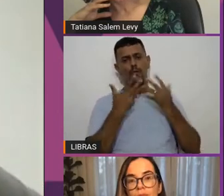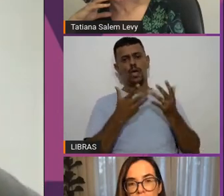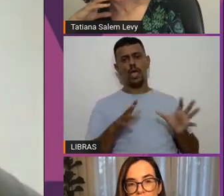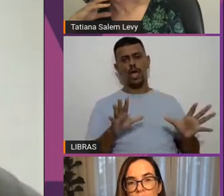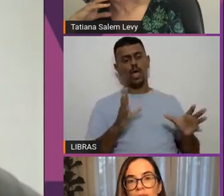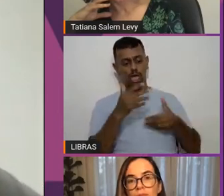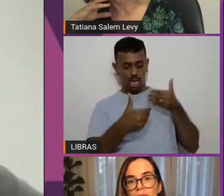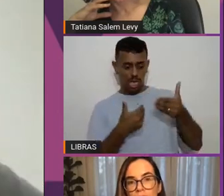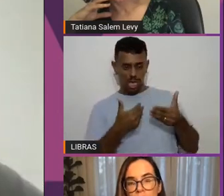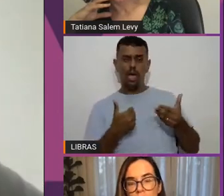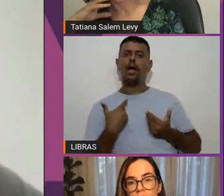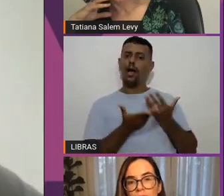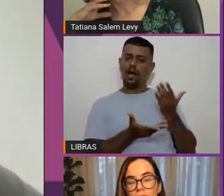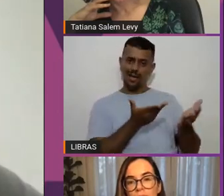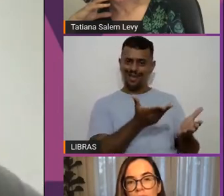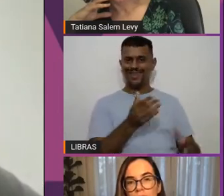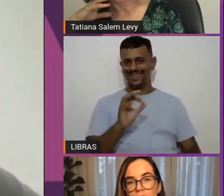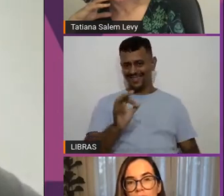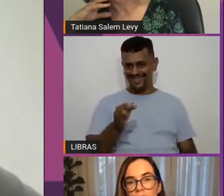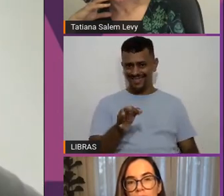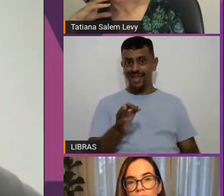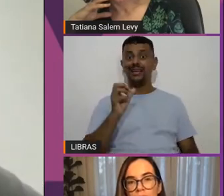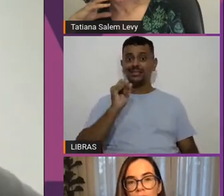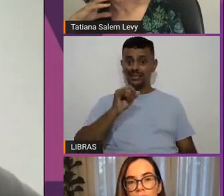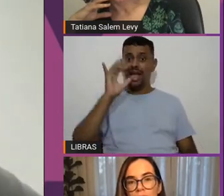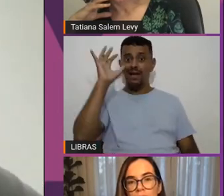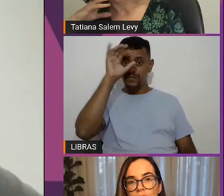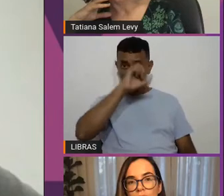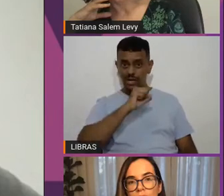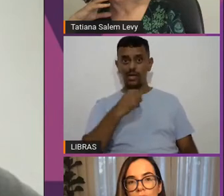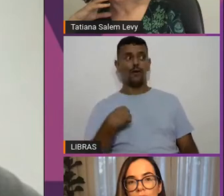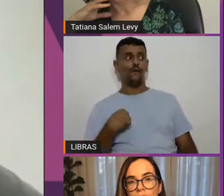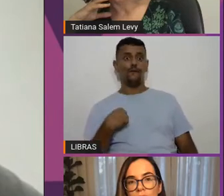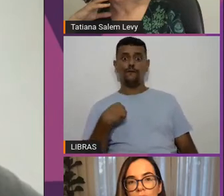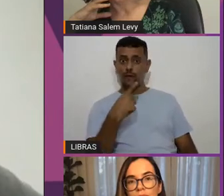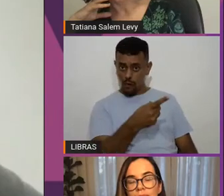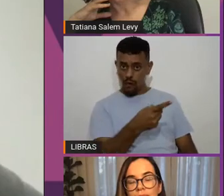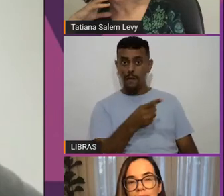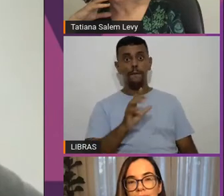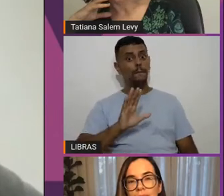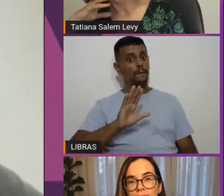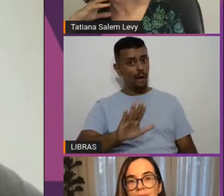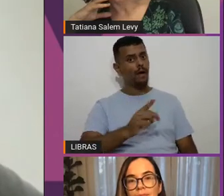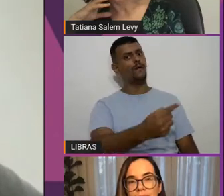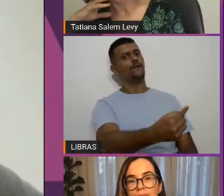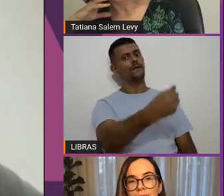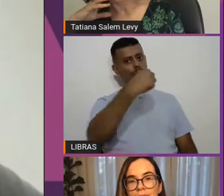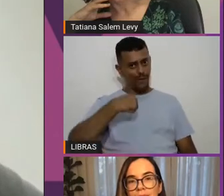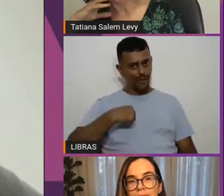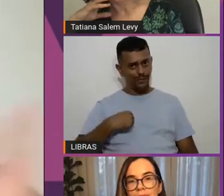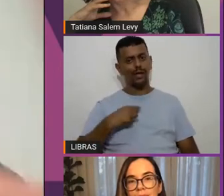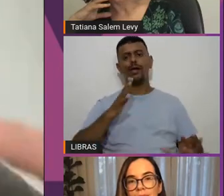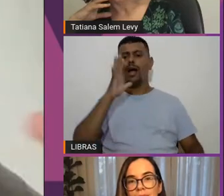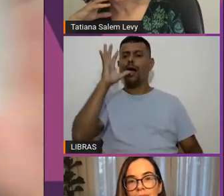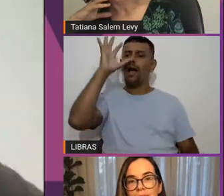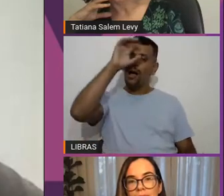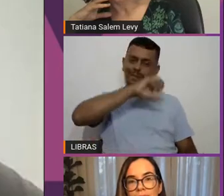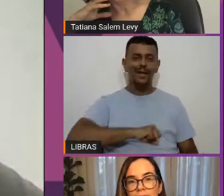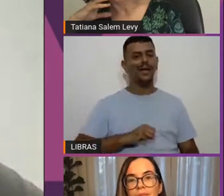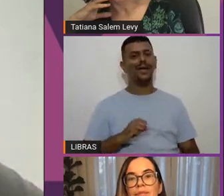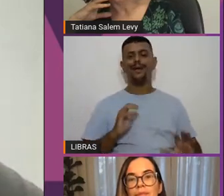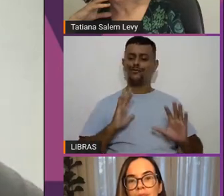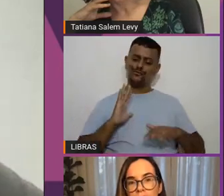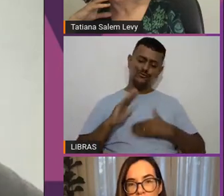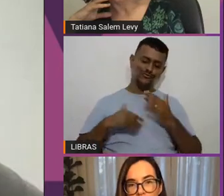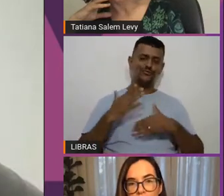e quando a gente aprende a vontade de ir para o outro acho que nasce um artista nasce o escritor é isso que eu tenho que fazer e para o outro o meu